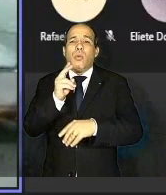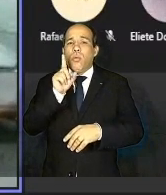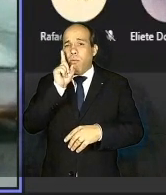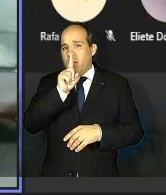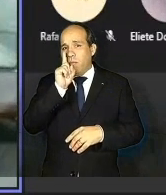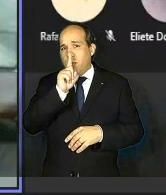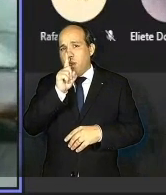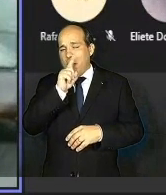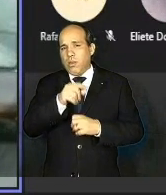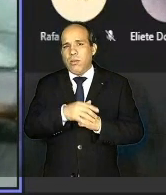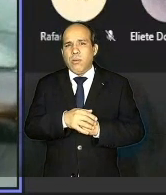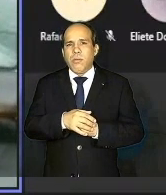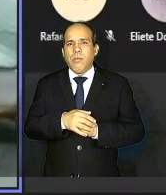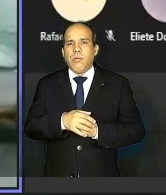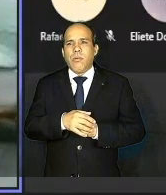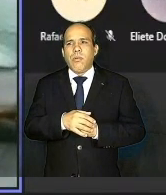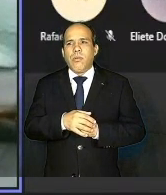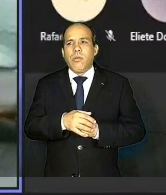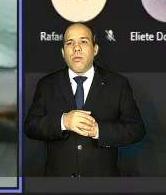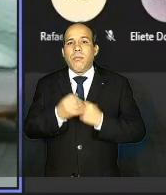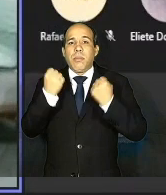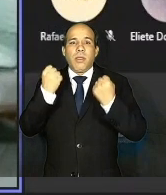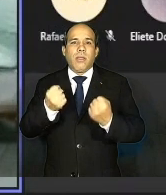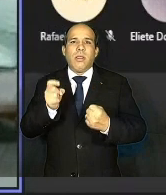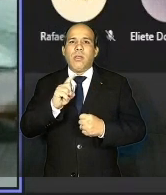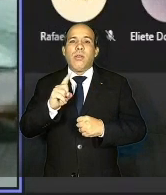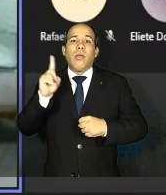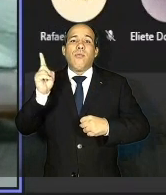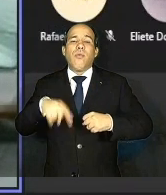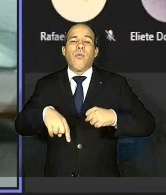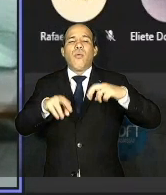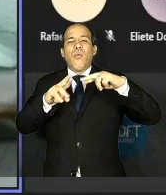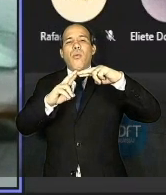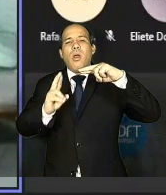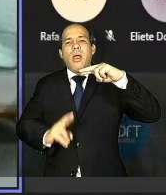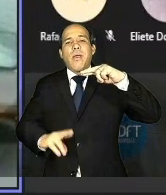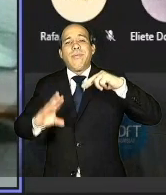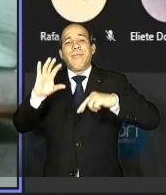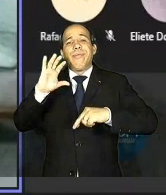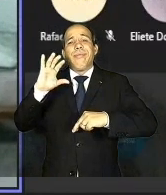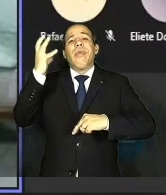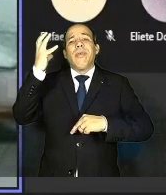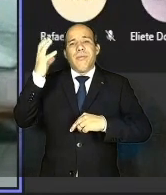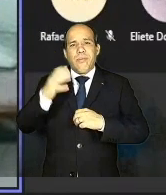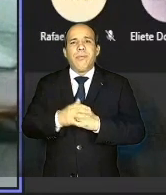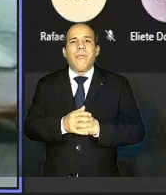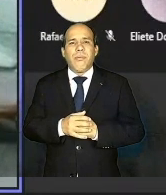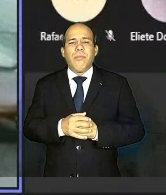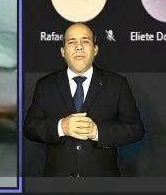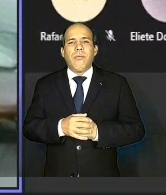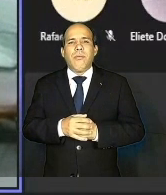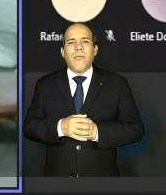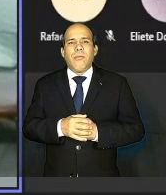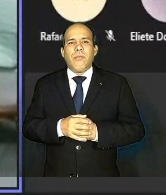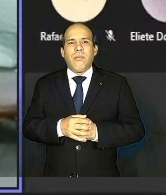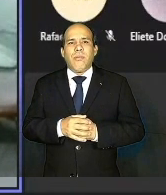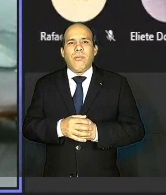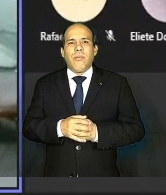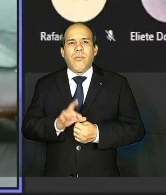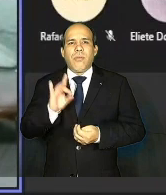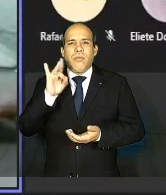um desleixo, uma falha muito contundente. Raio, né? Então foi um fenômeno, quer